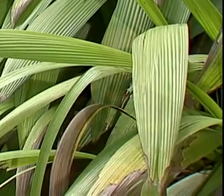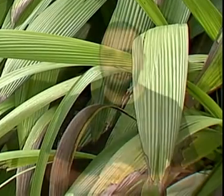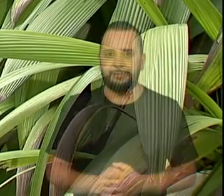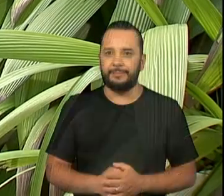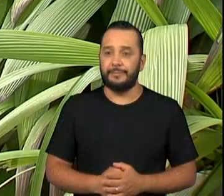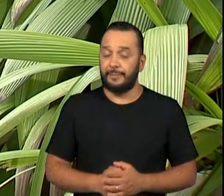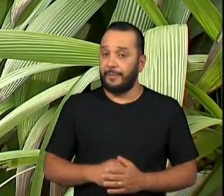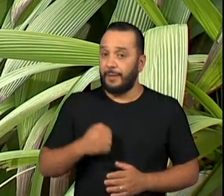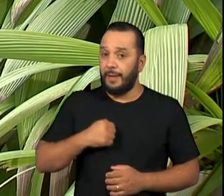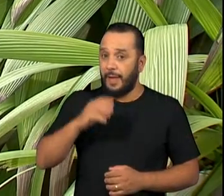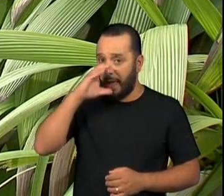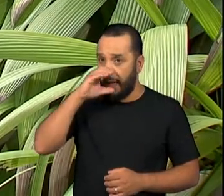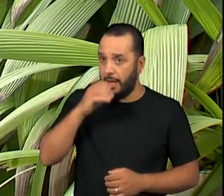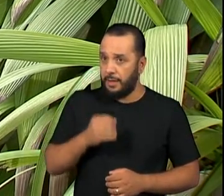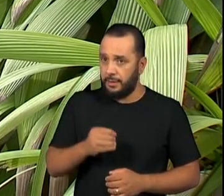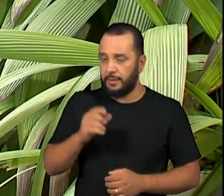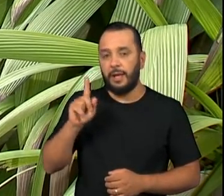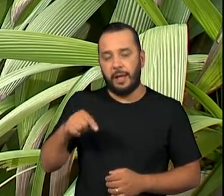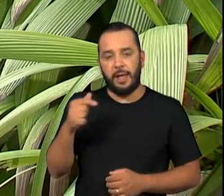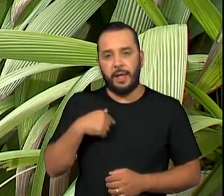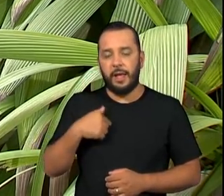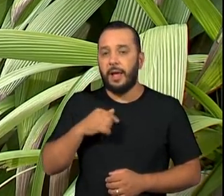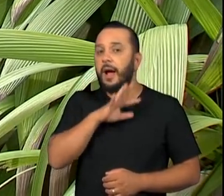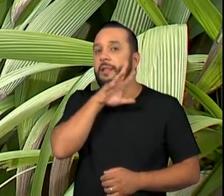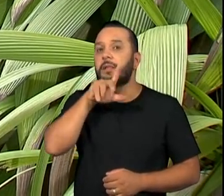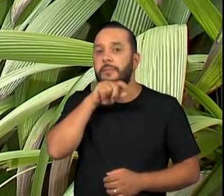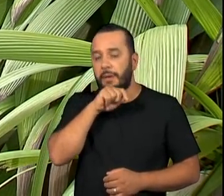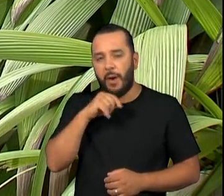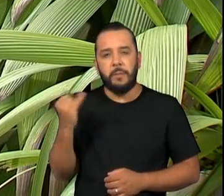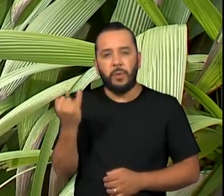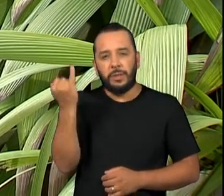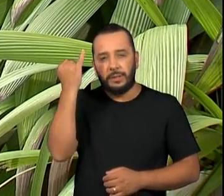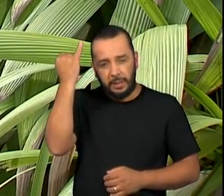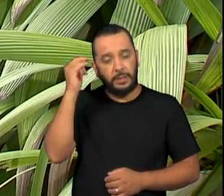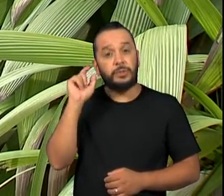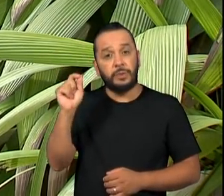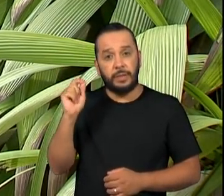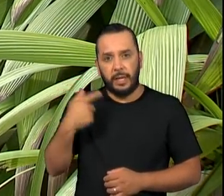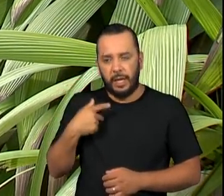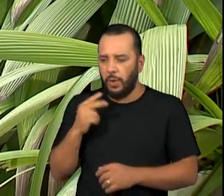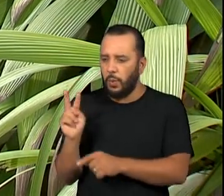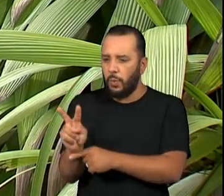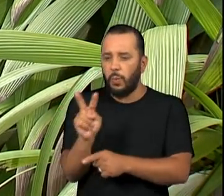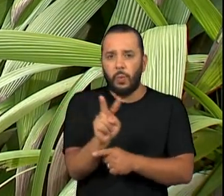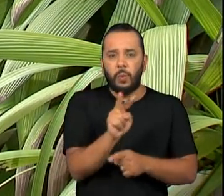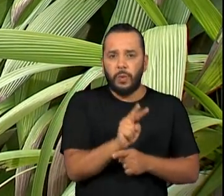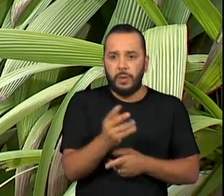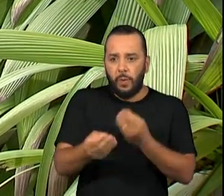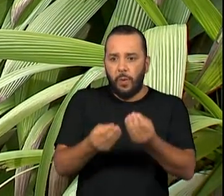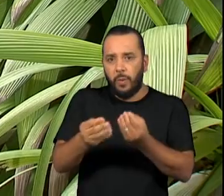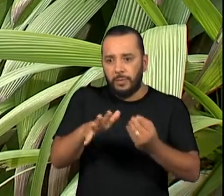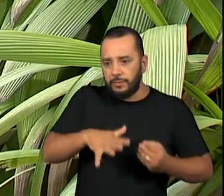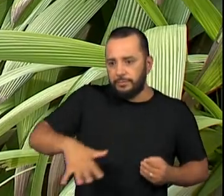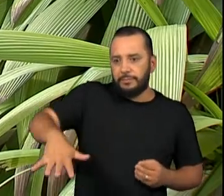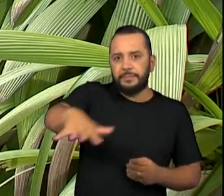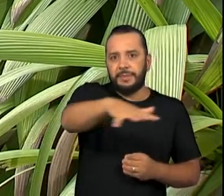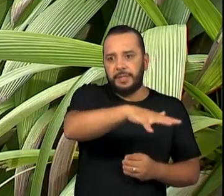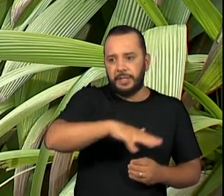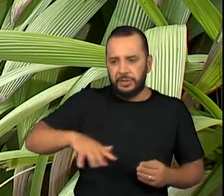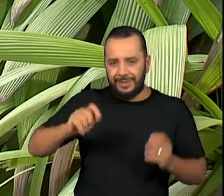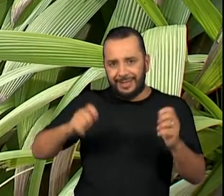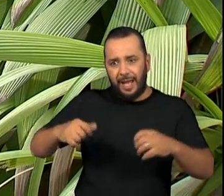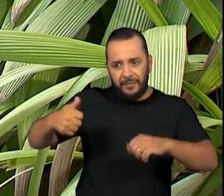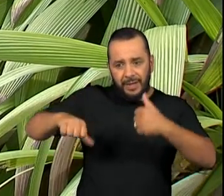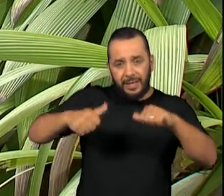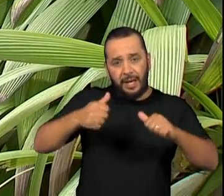A anta é uma espécie sentinela para os cientistas, porque ela ajuda a monitorar a saúde do ambiente. Um estudo recente